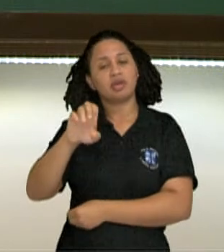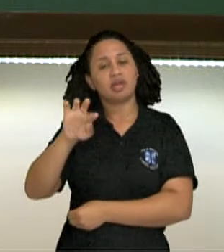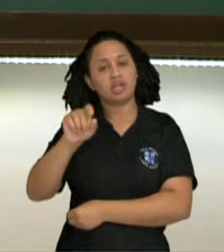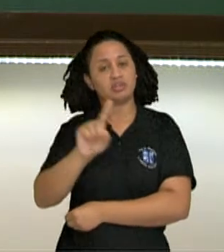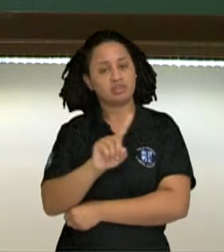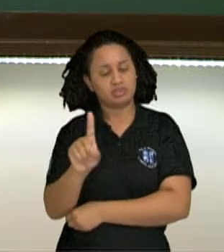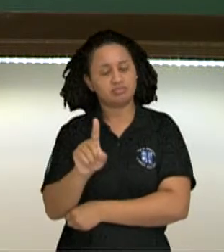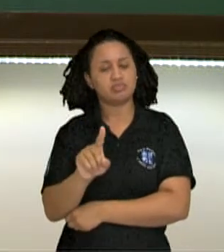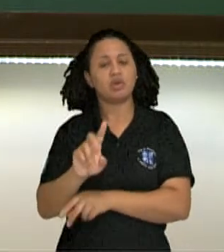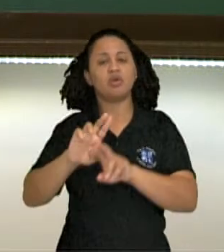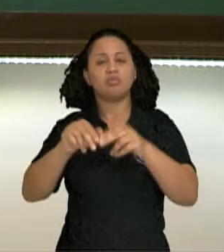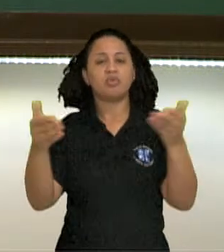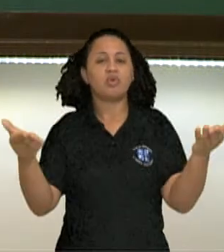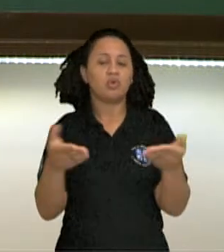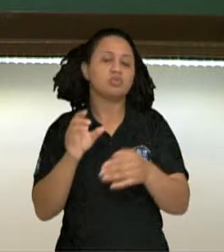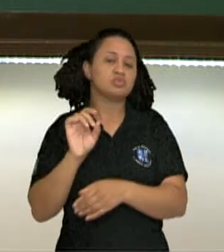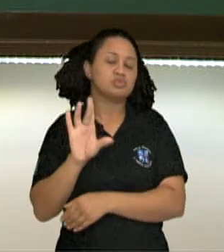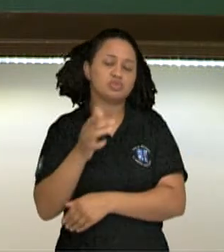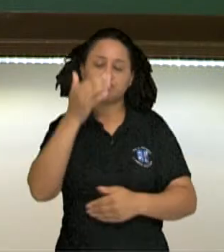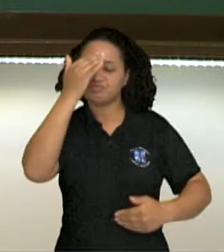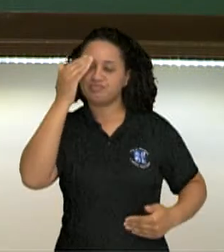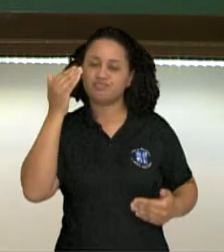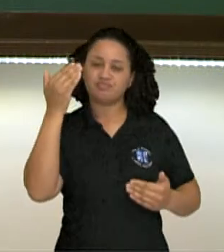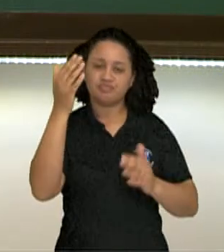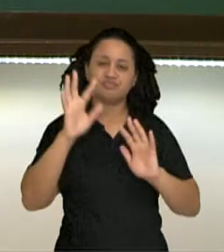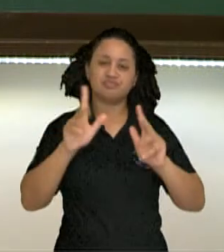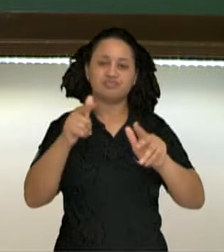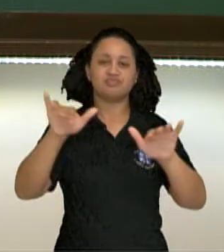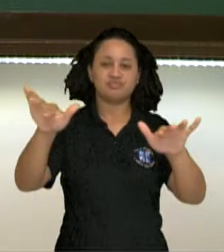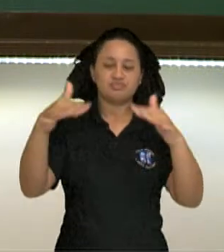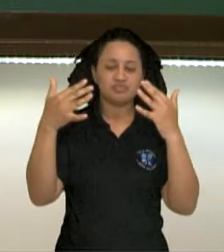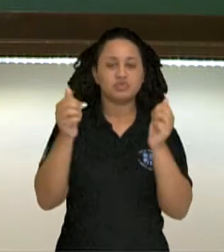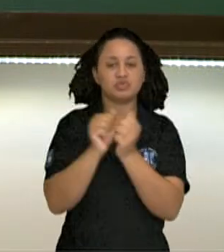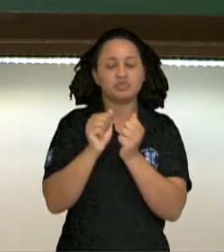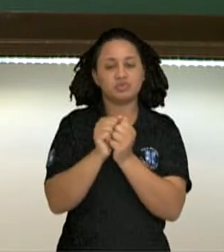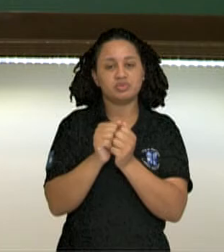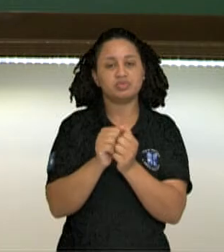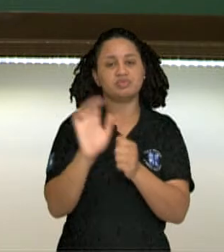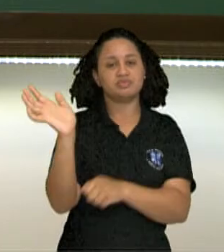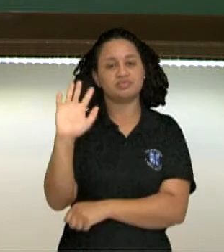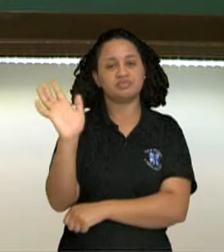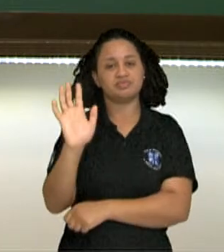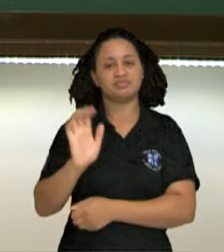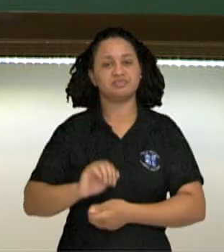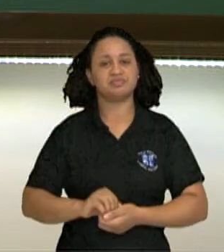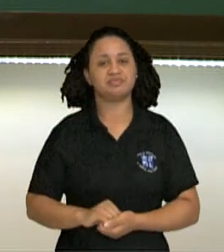chicos, es solo. Muchas gracias por tu atención y hasta luego.